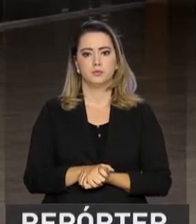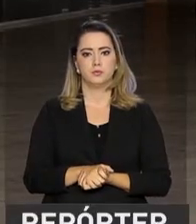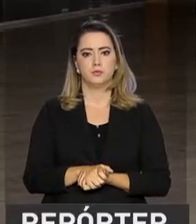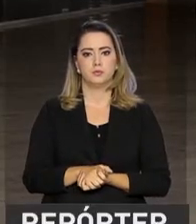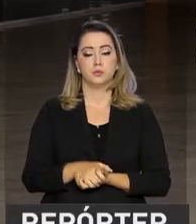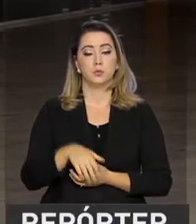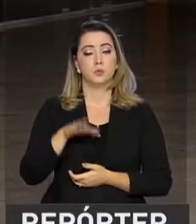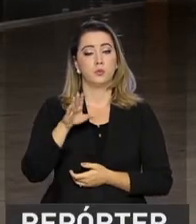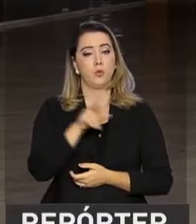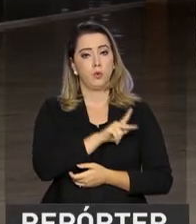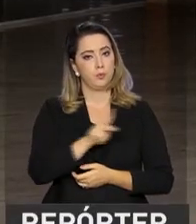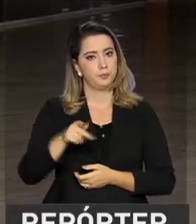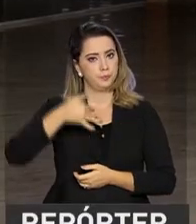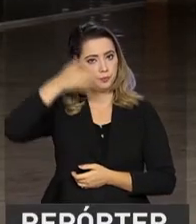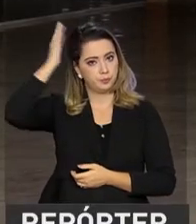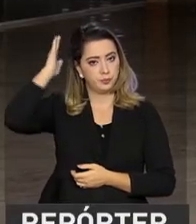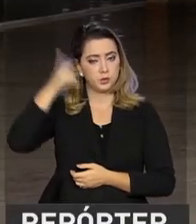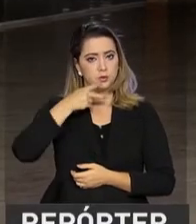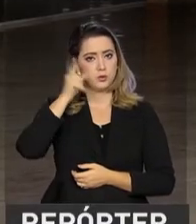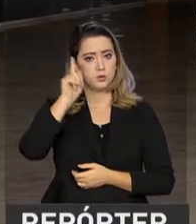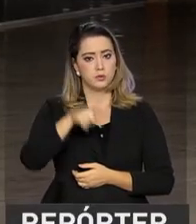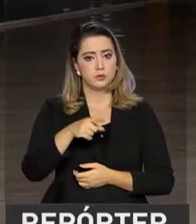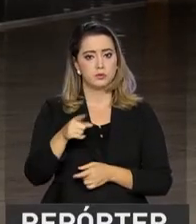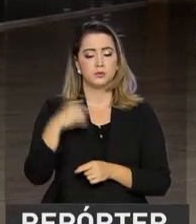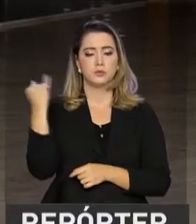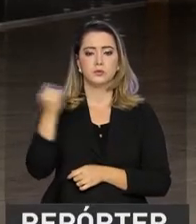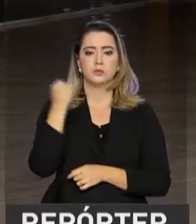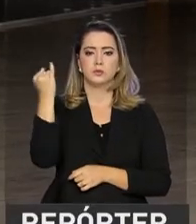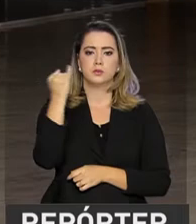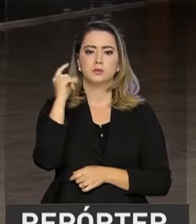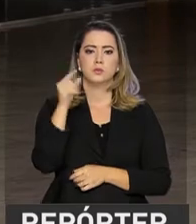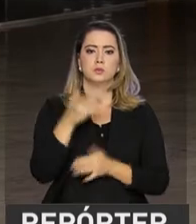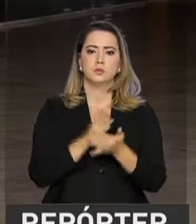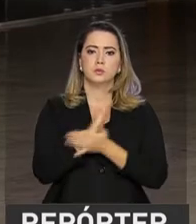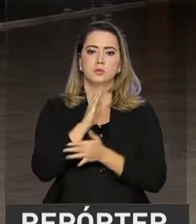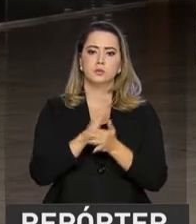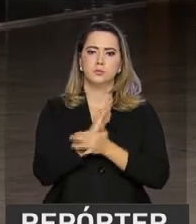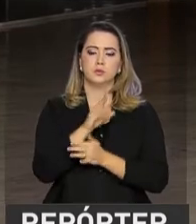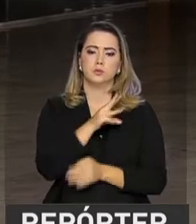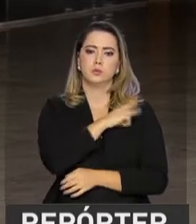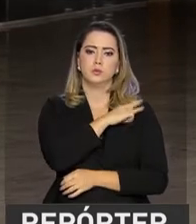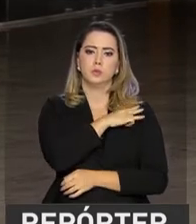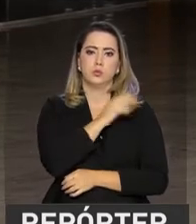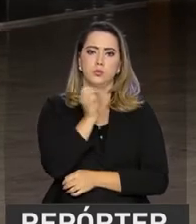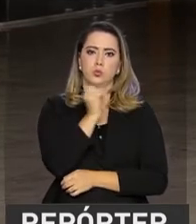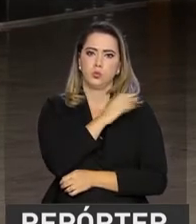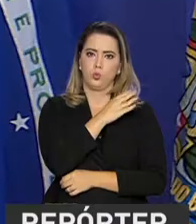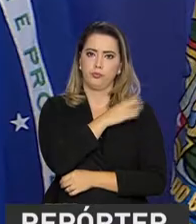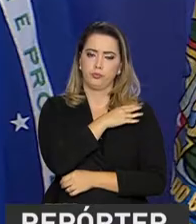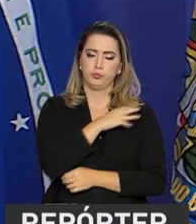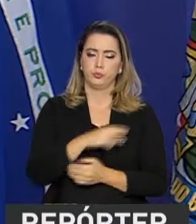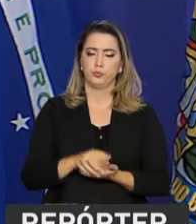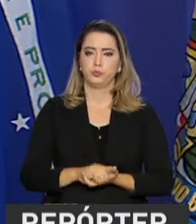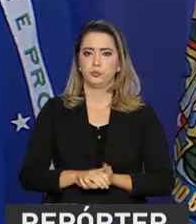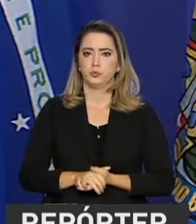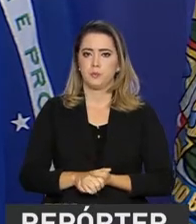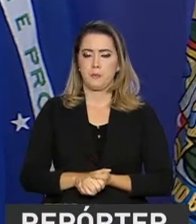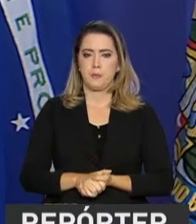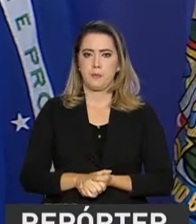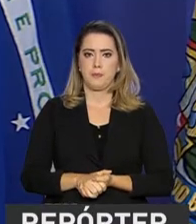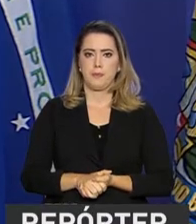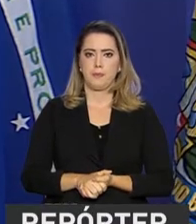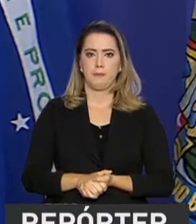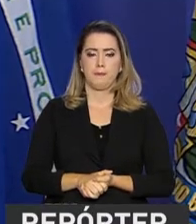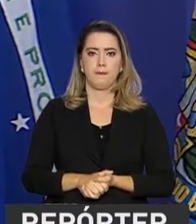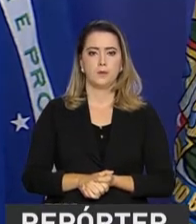já o presidente michel temer falou da importância de aprovar a reforma do ensino médio e não deu